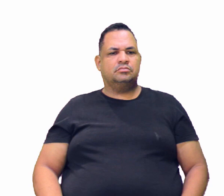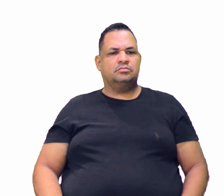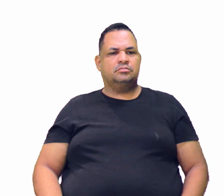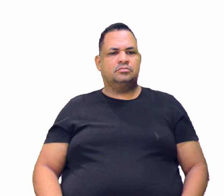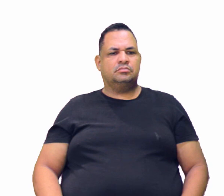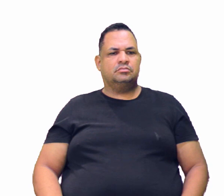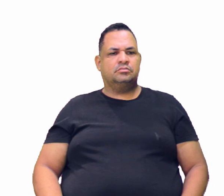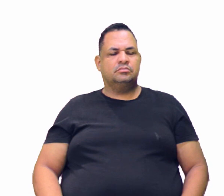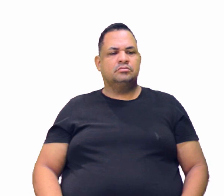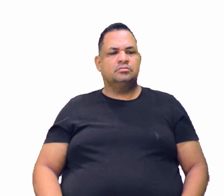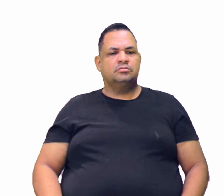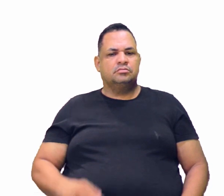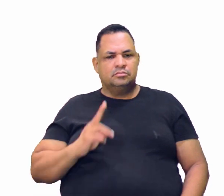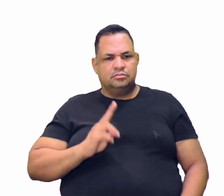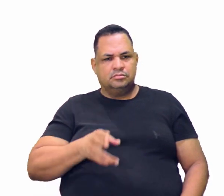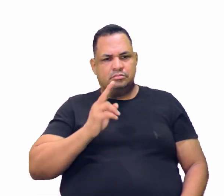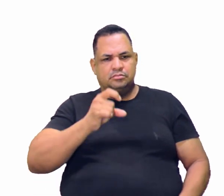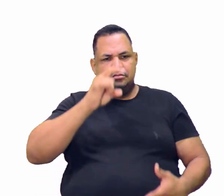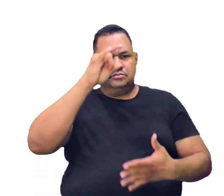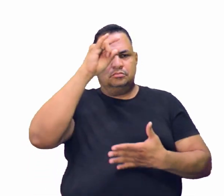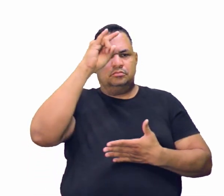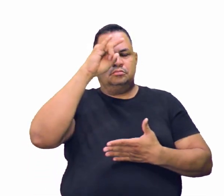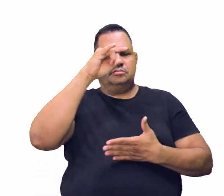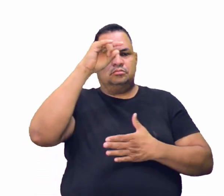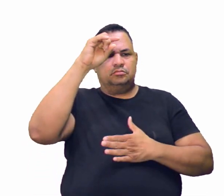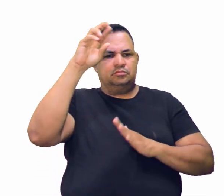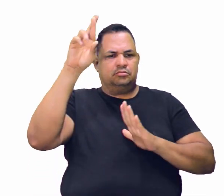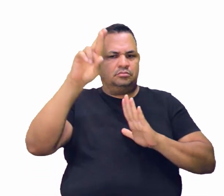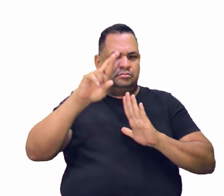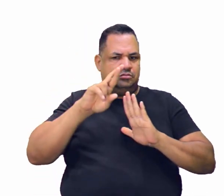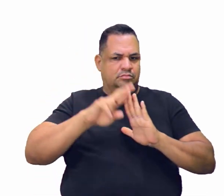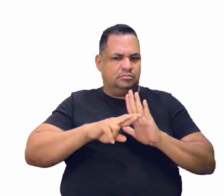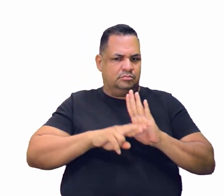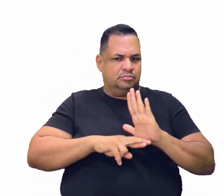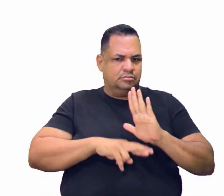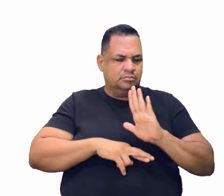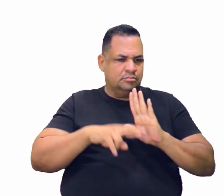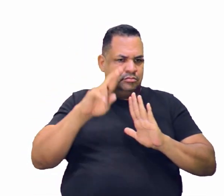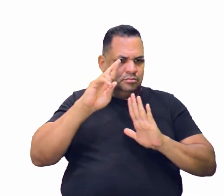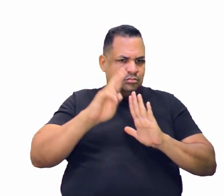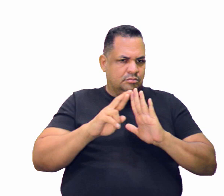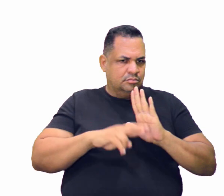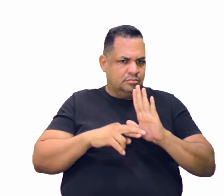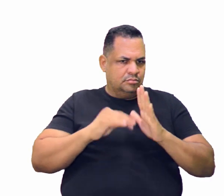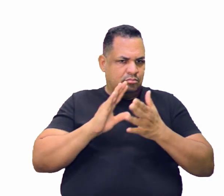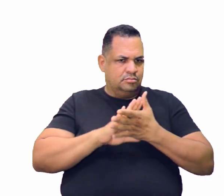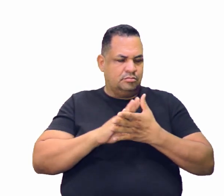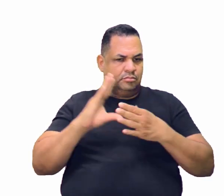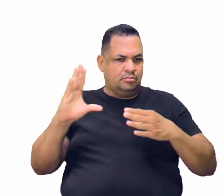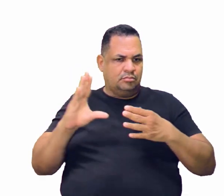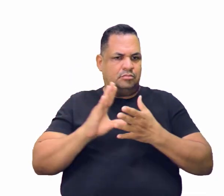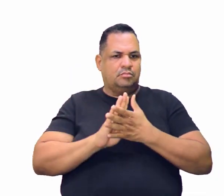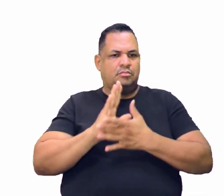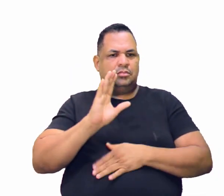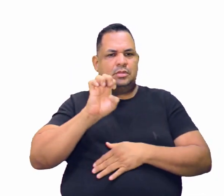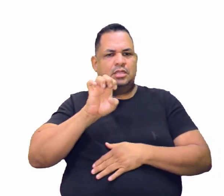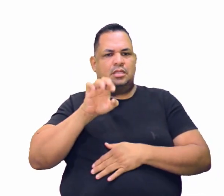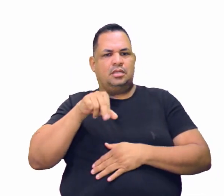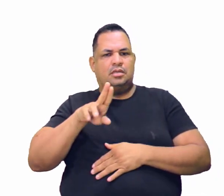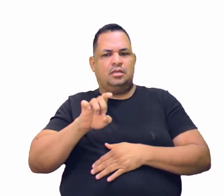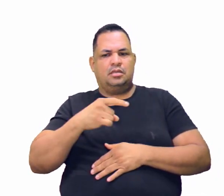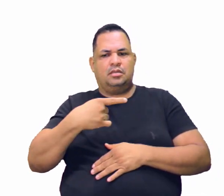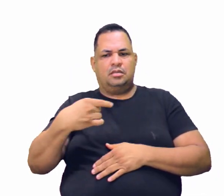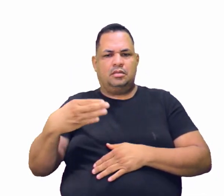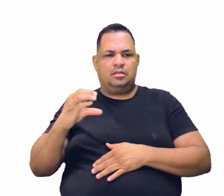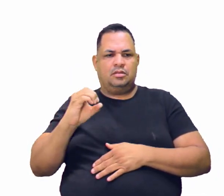seguem os relatórios em anexo. Olha só, seguem. Isso aqui é separadinho, tá bom, amadinho? Vamos lá.